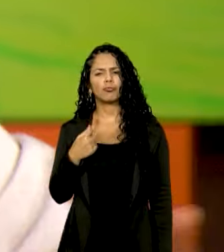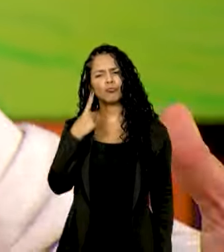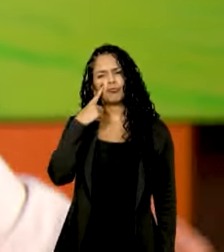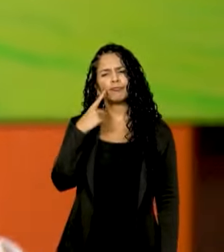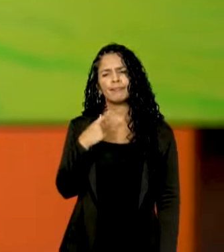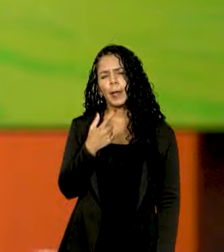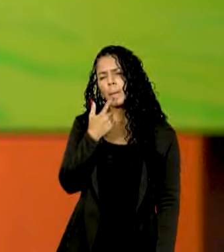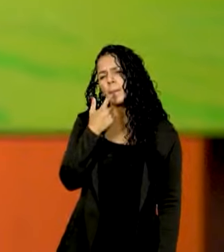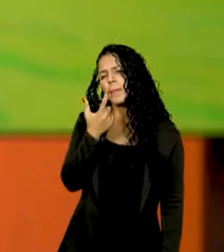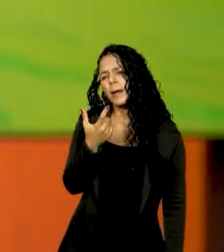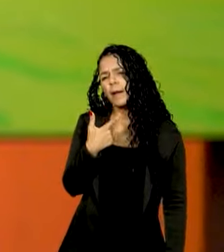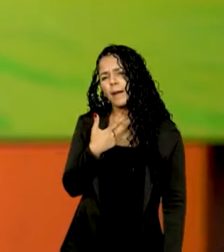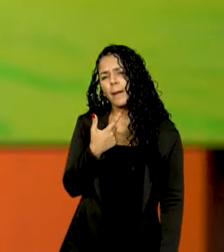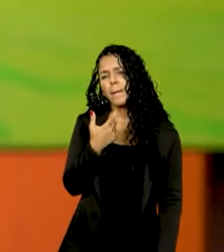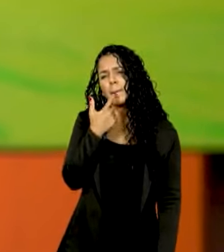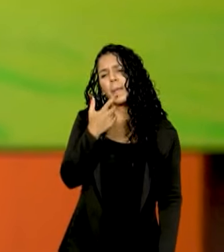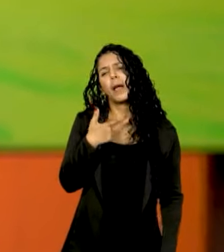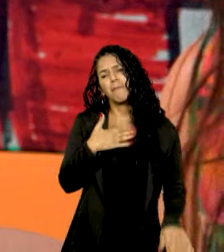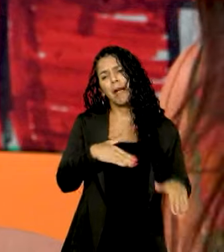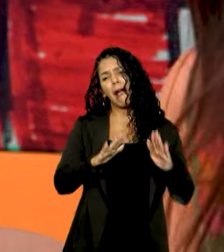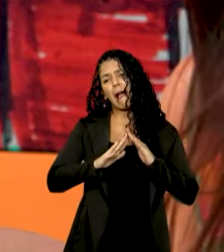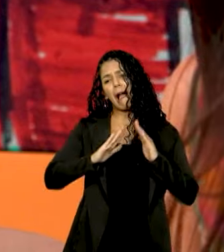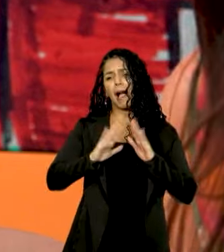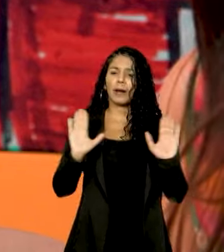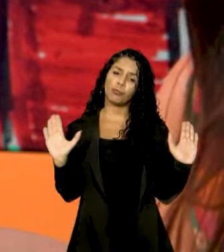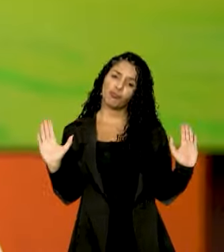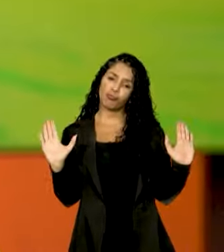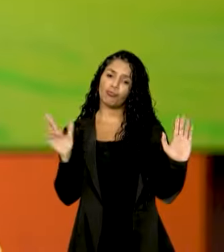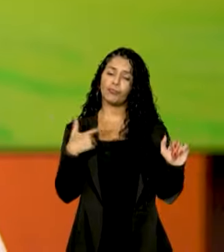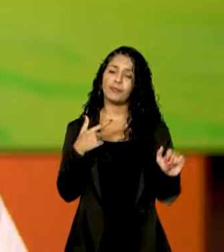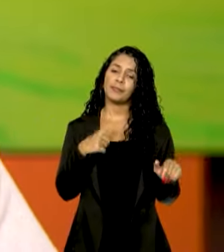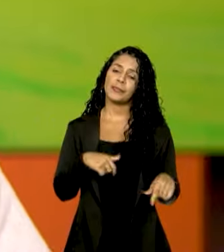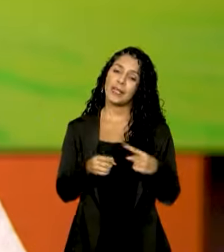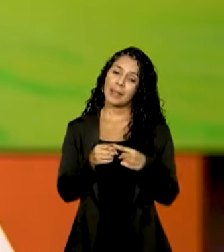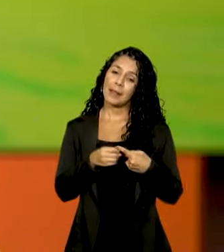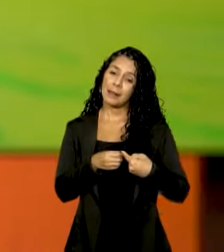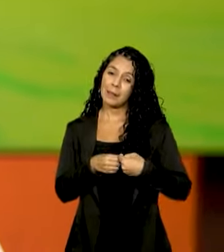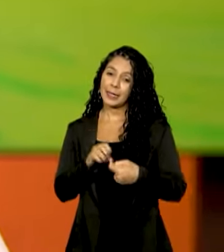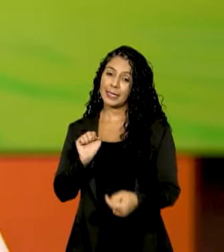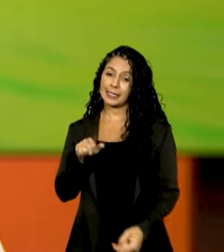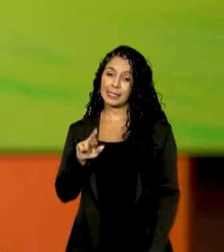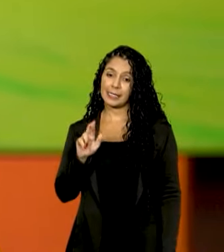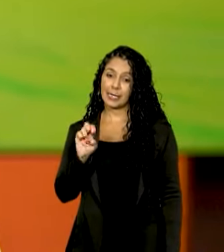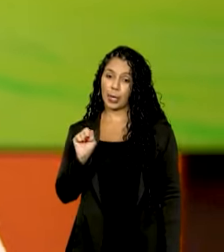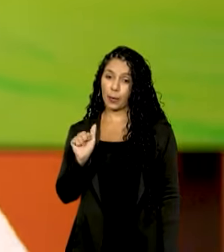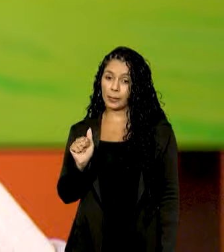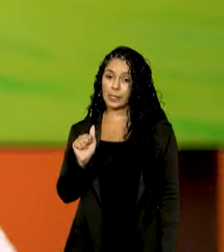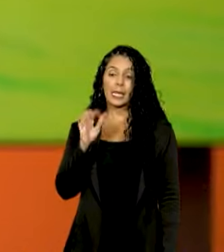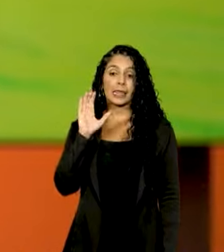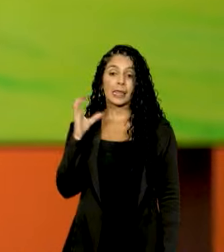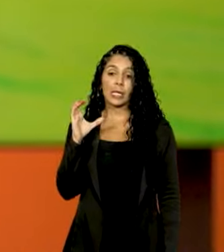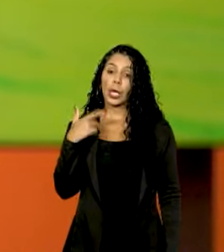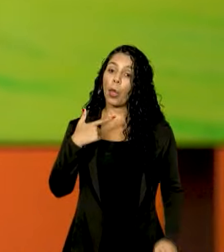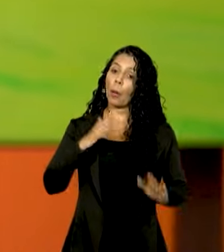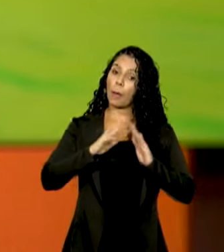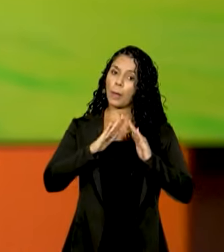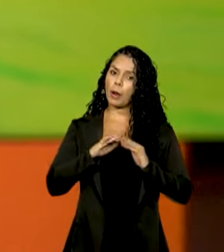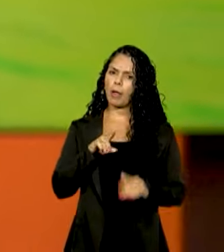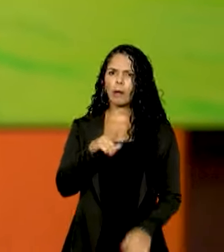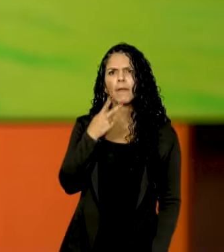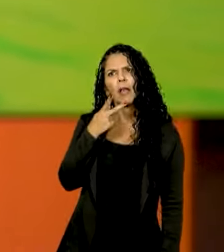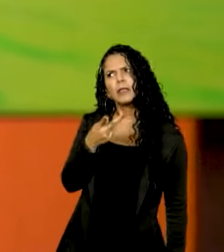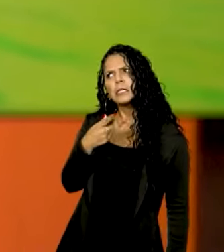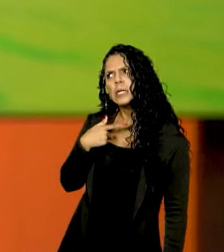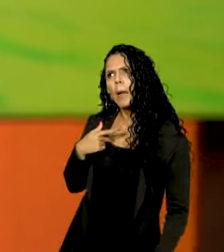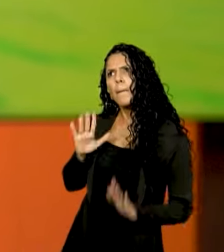morava quase na minha rua. Ele também morava no bairro de Santa Rosa, em Niterói, onde eu moro. E aí eu falava, você mora em